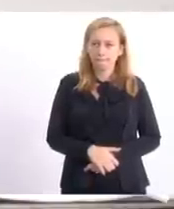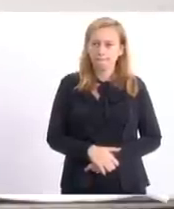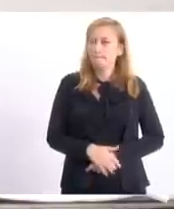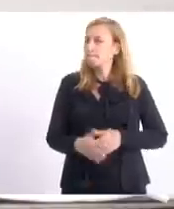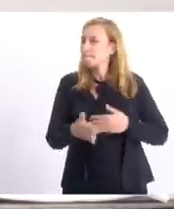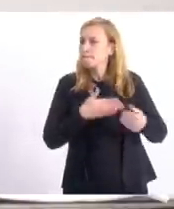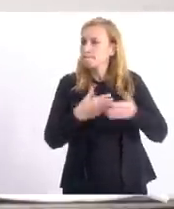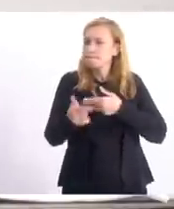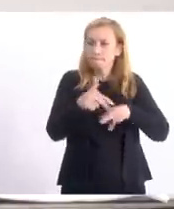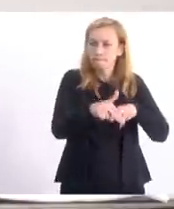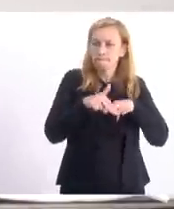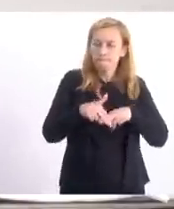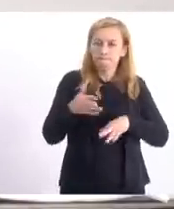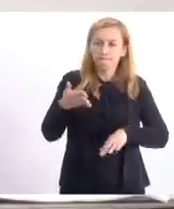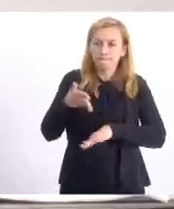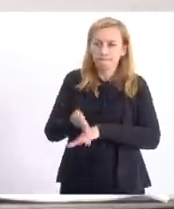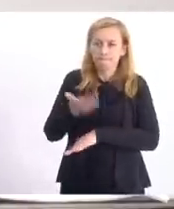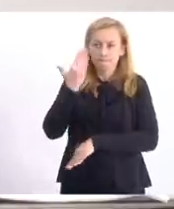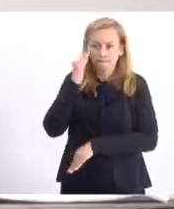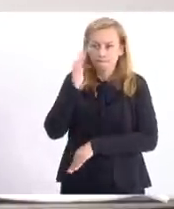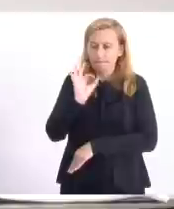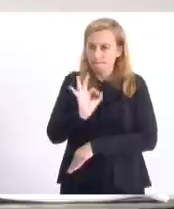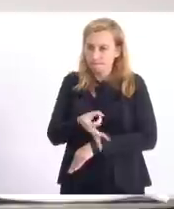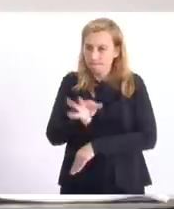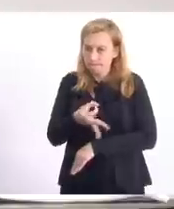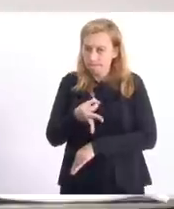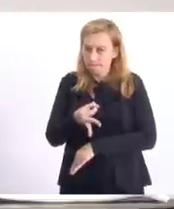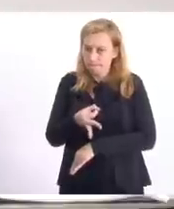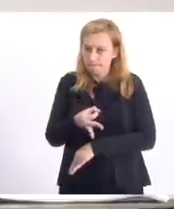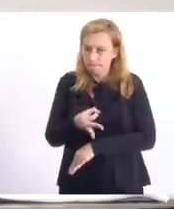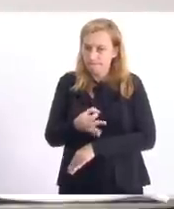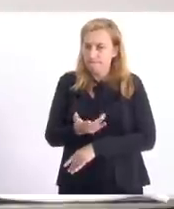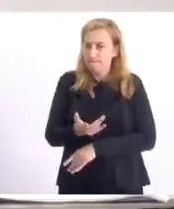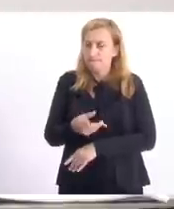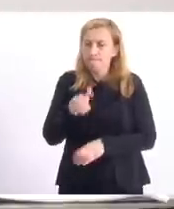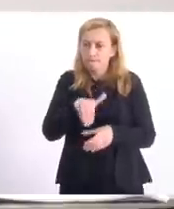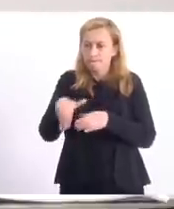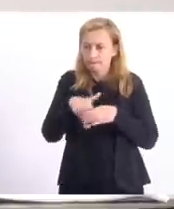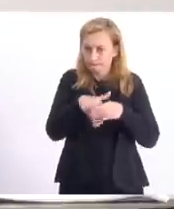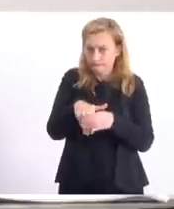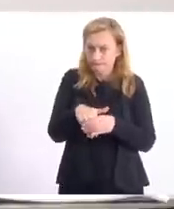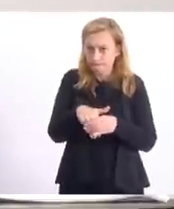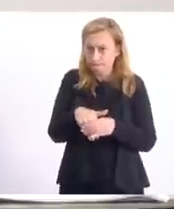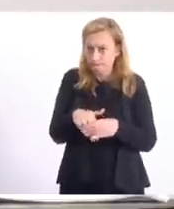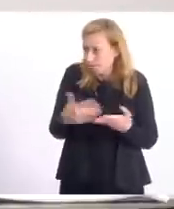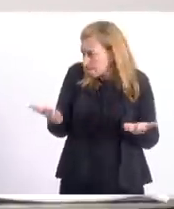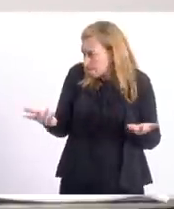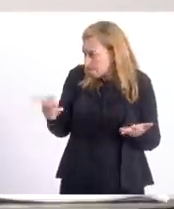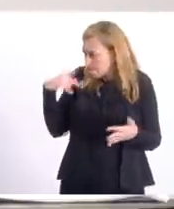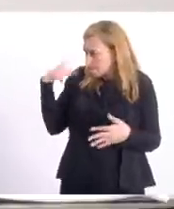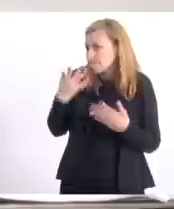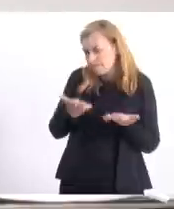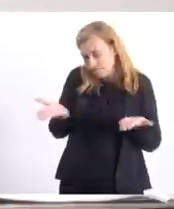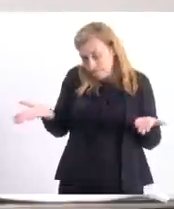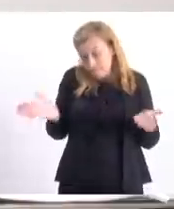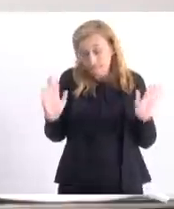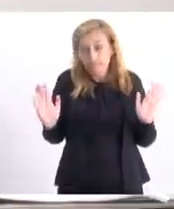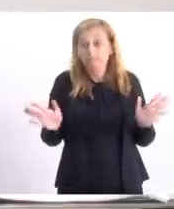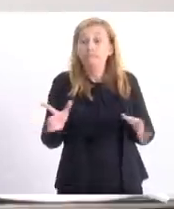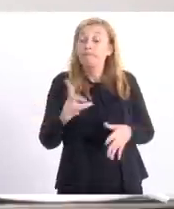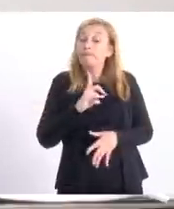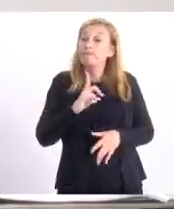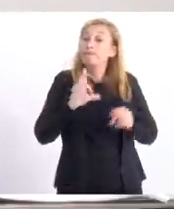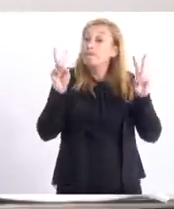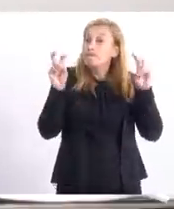por qualquer razão não chegarmos num consenso e colocarmos em votação, isso é do parlamento, nós temos